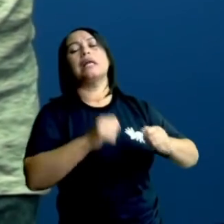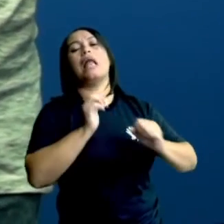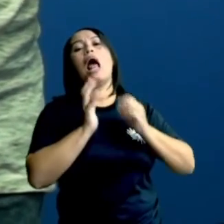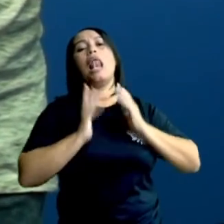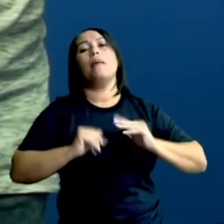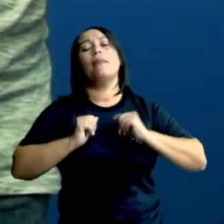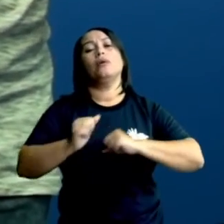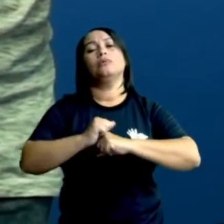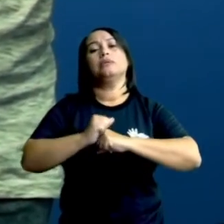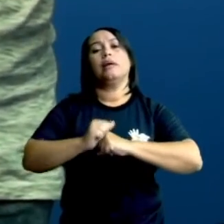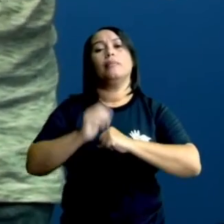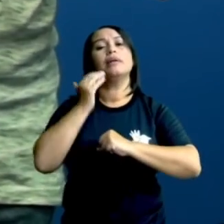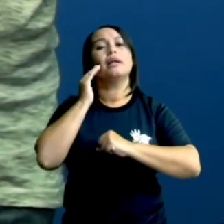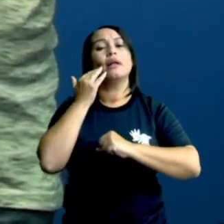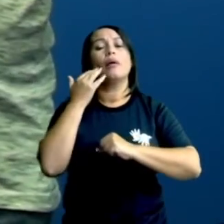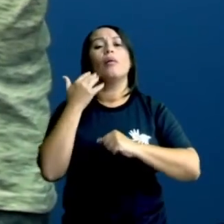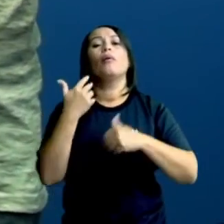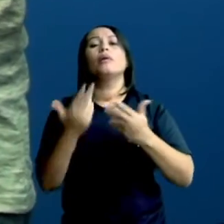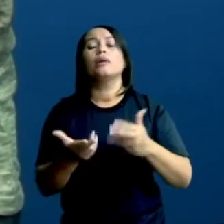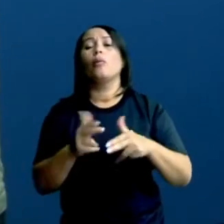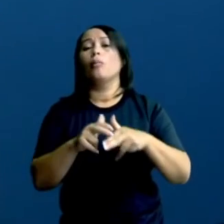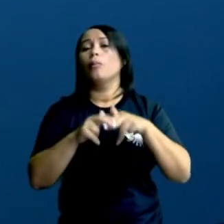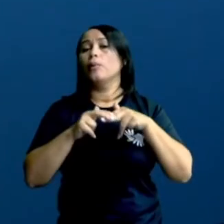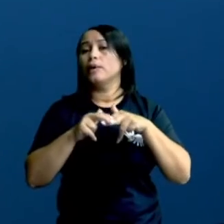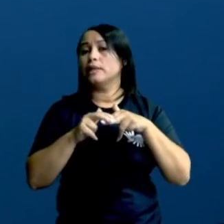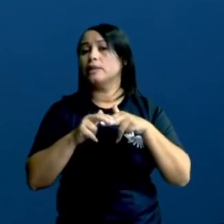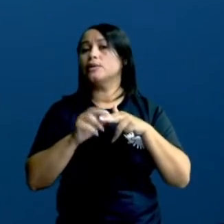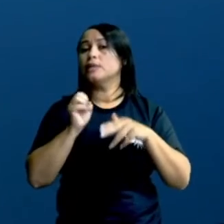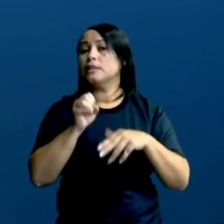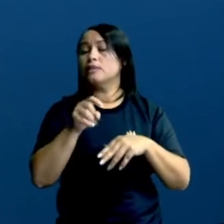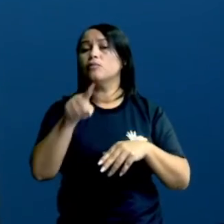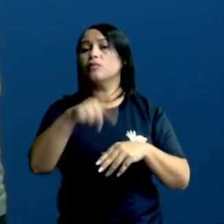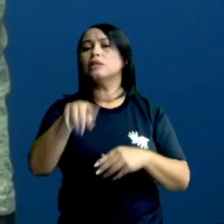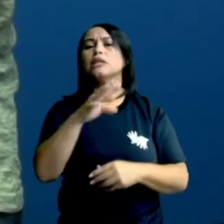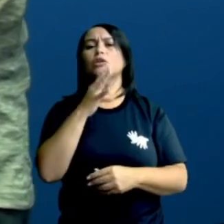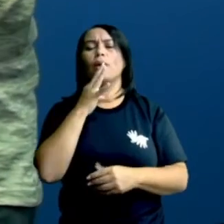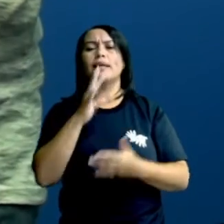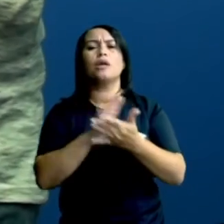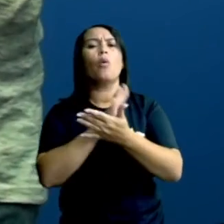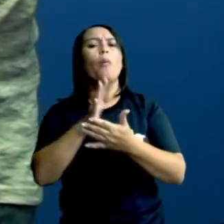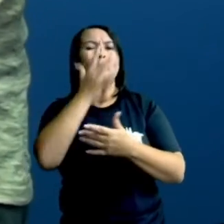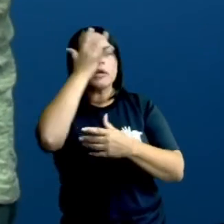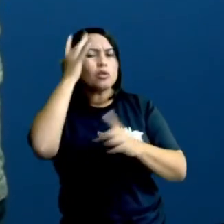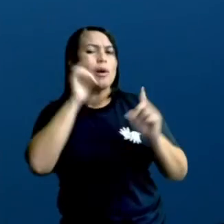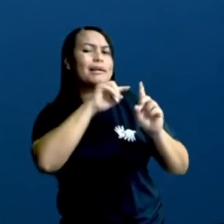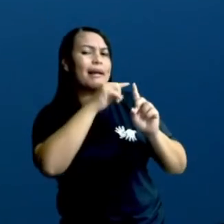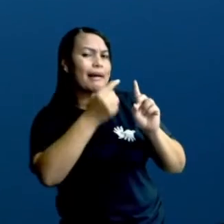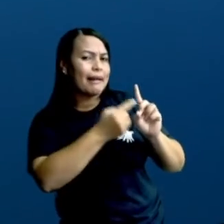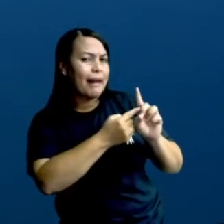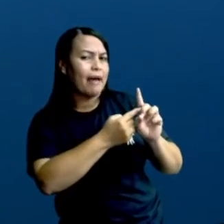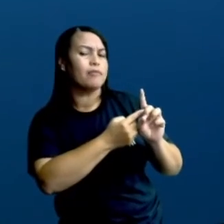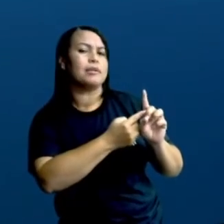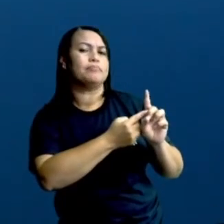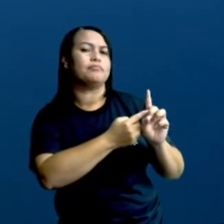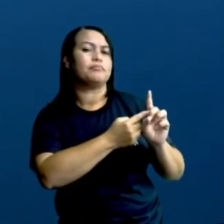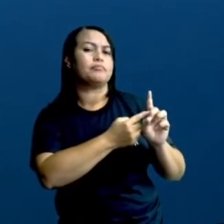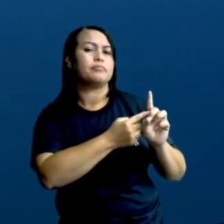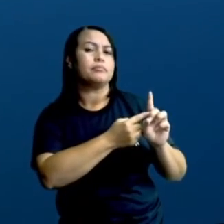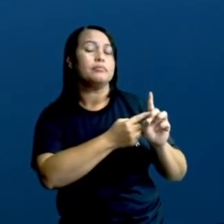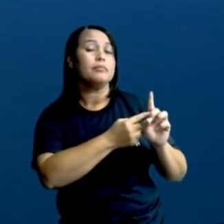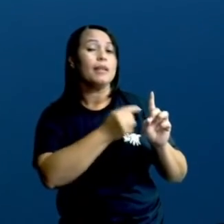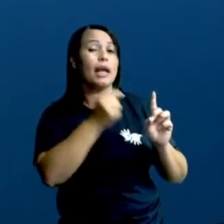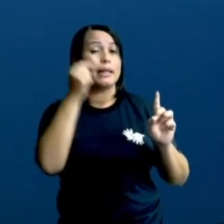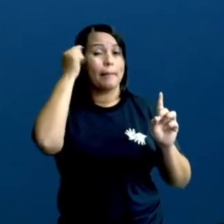eliminado pelas fezes. Por isso, se você conhece alguém que está gestante e está pensando em